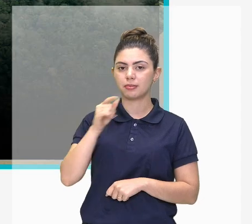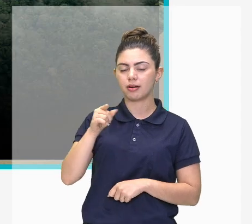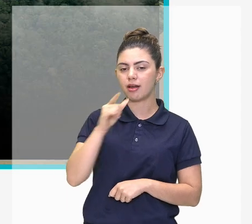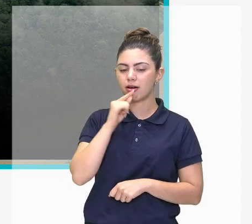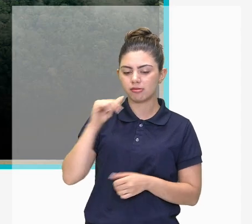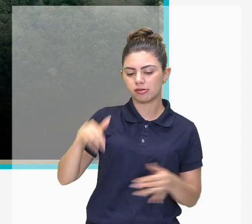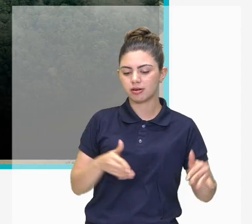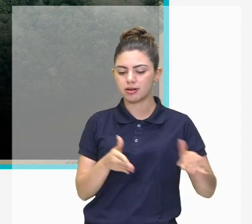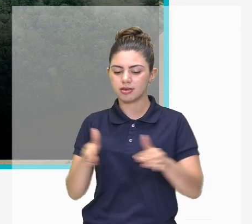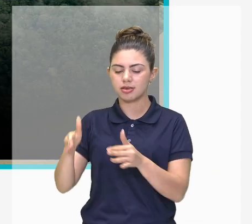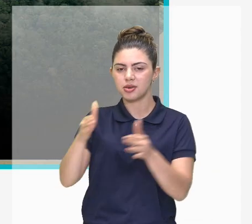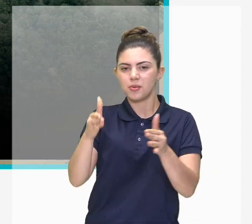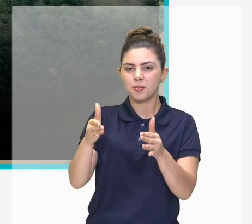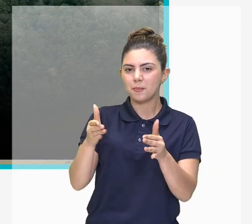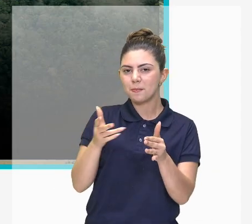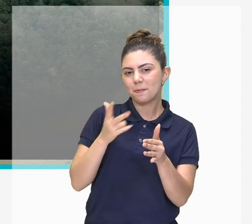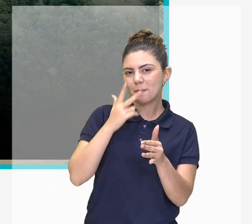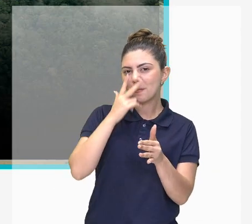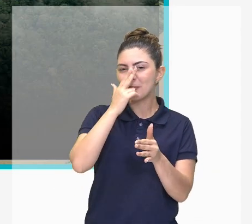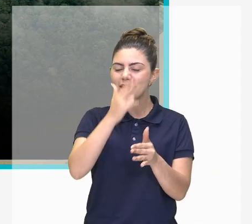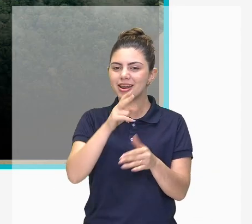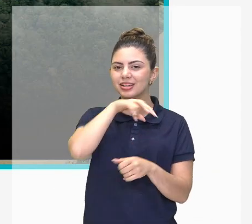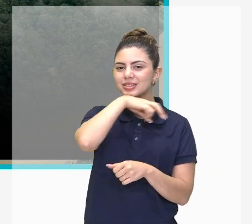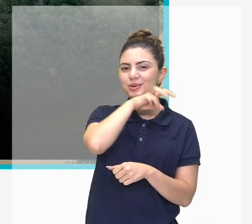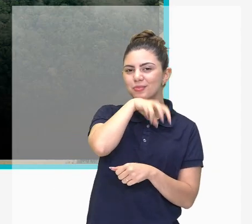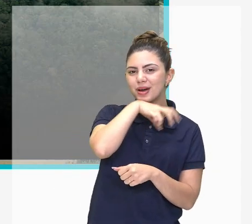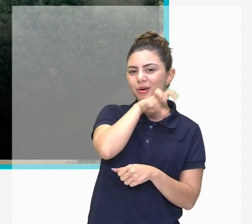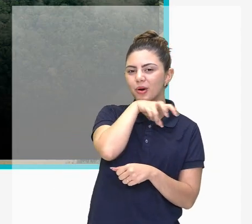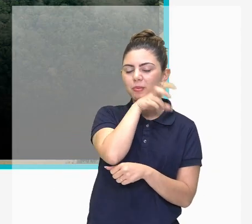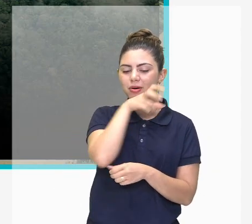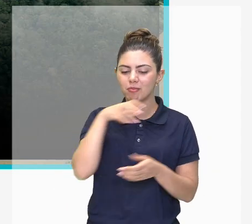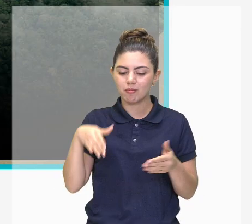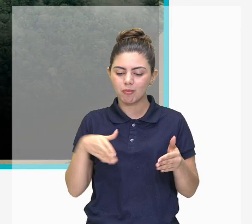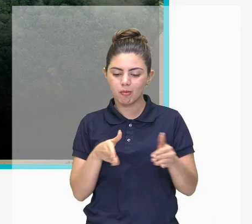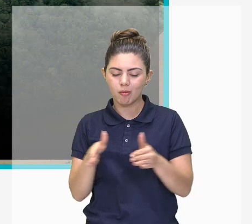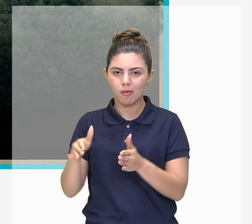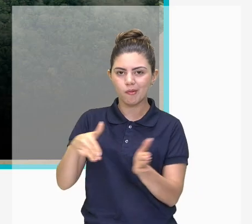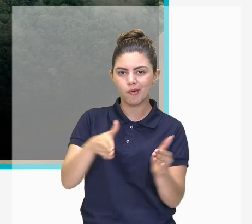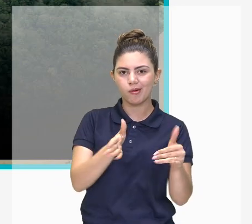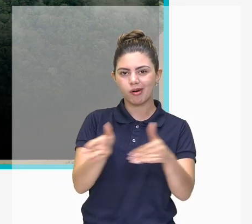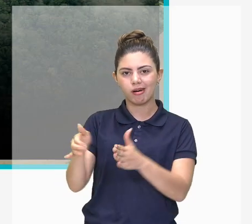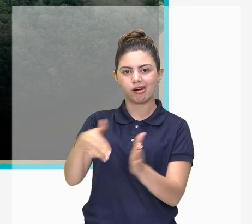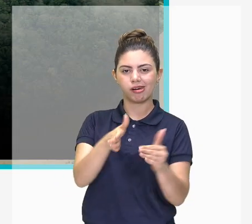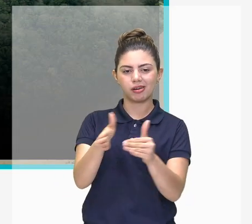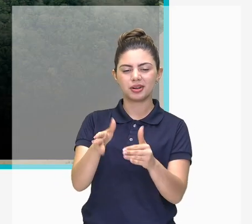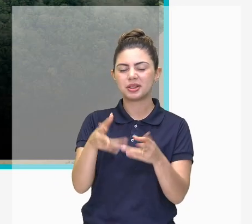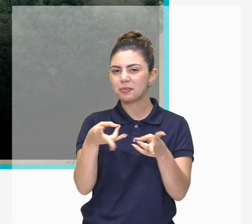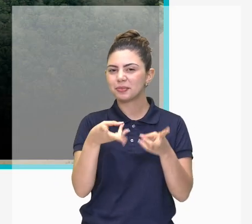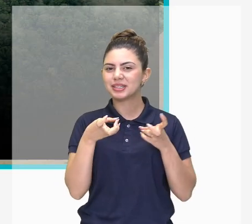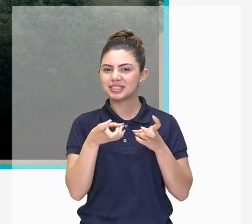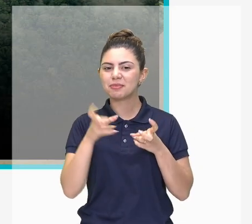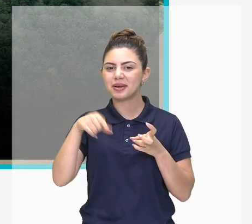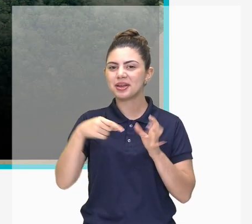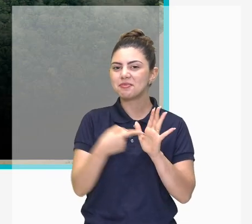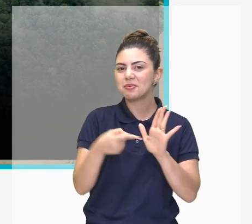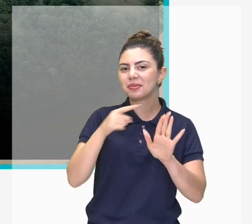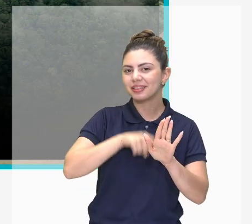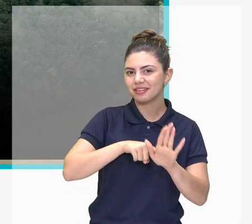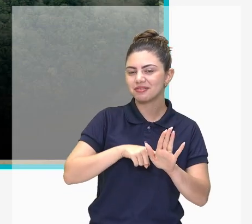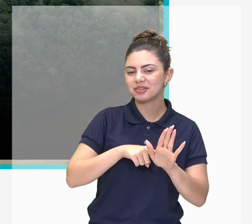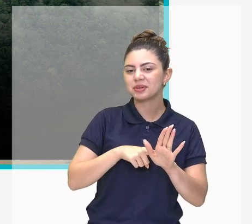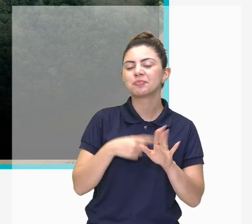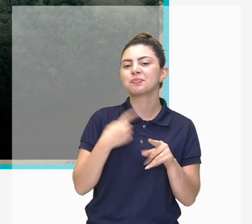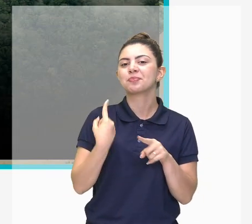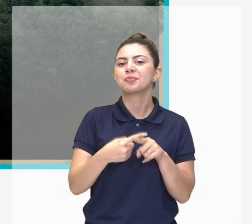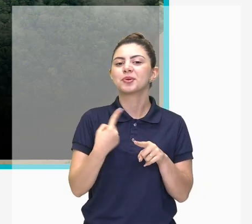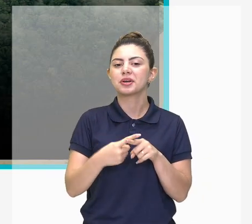como uma cobra que se mexe lentamente. Então, nós temos aí que a metáfora, ela vai trazer